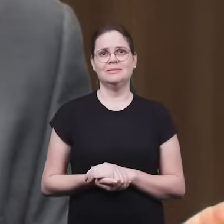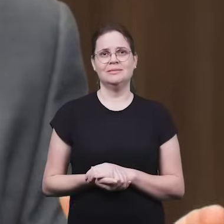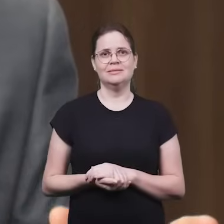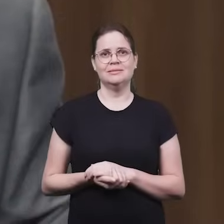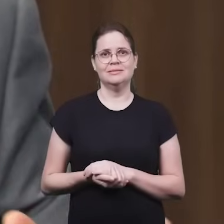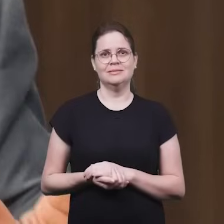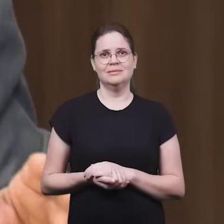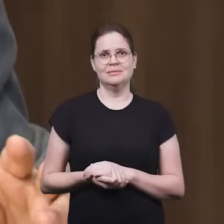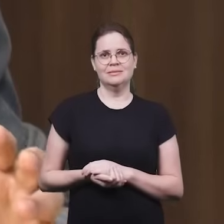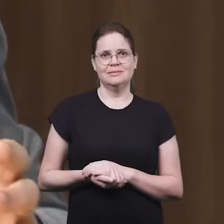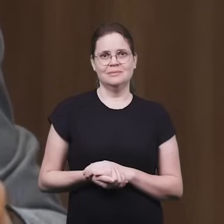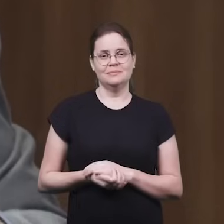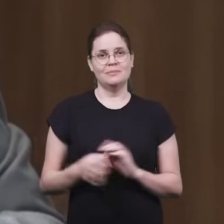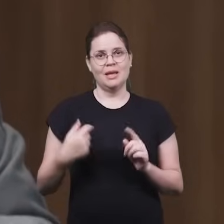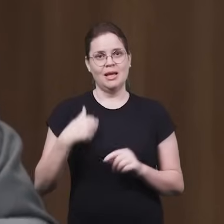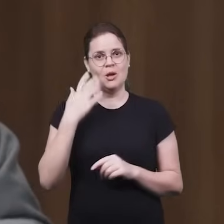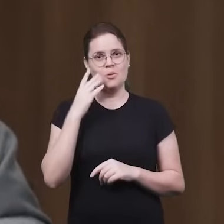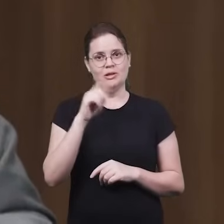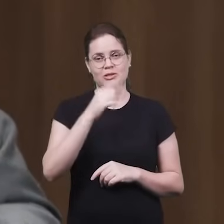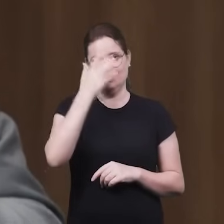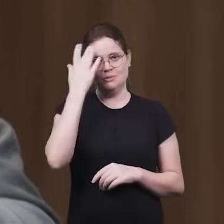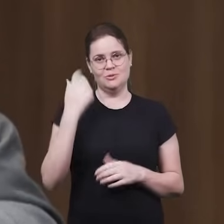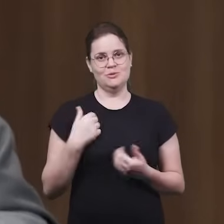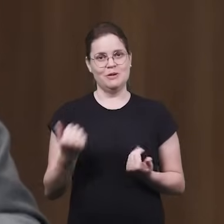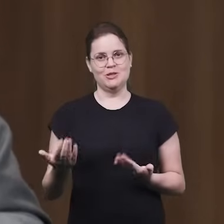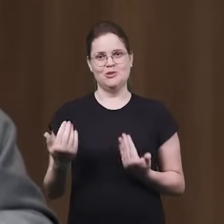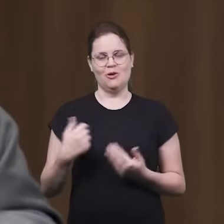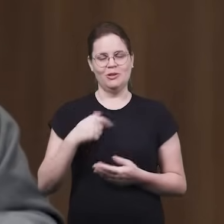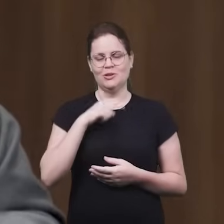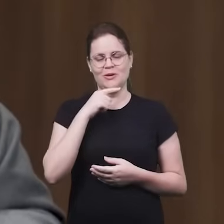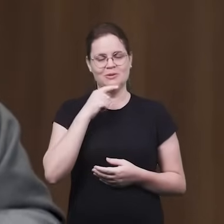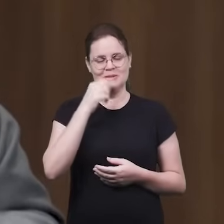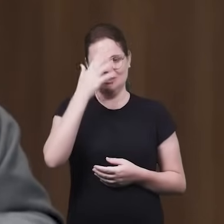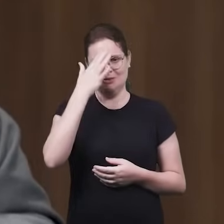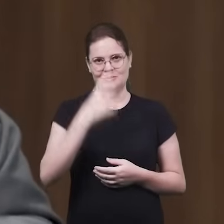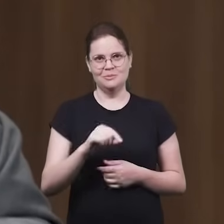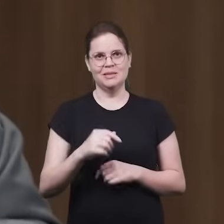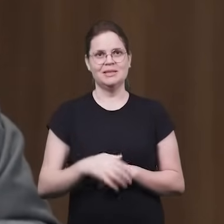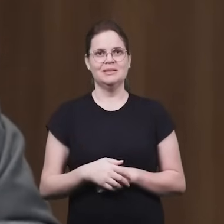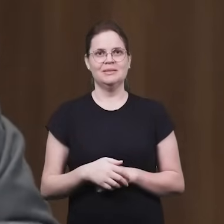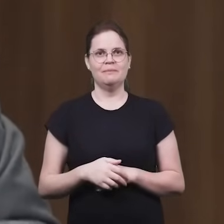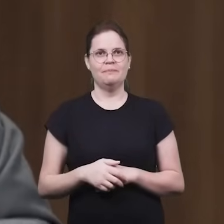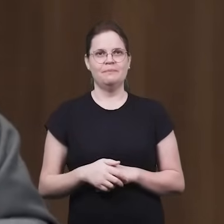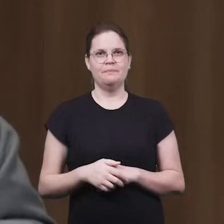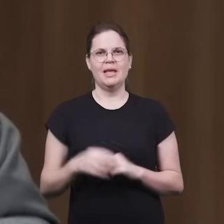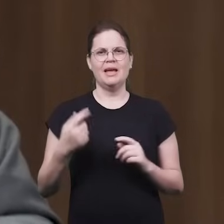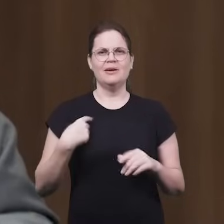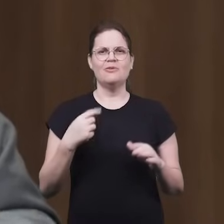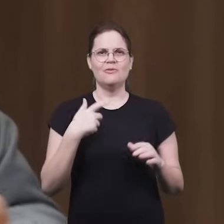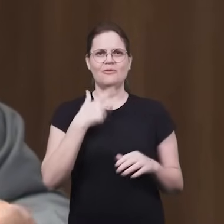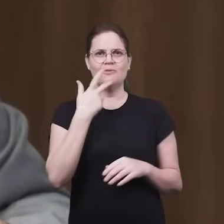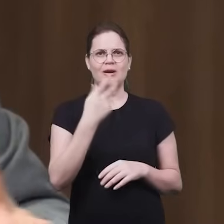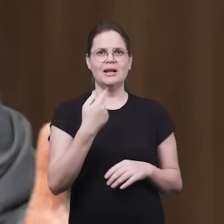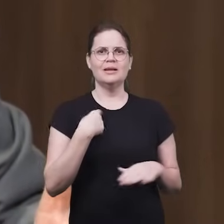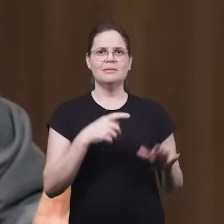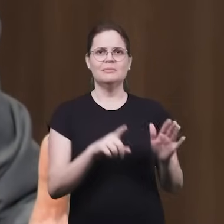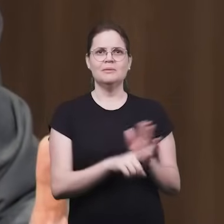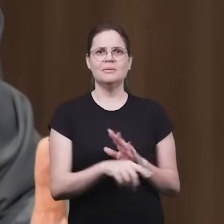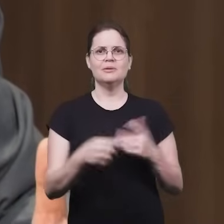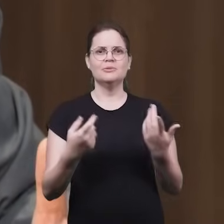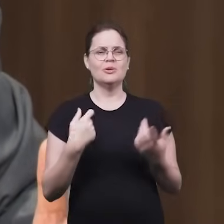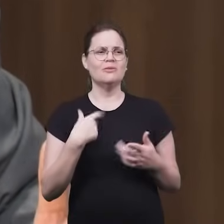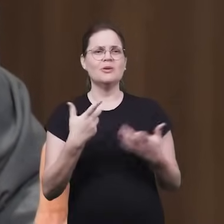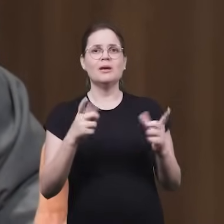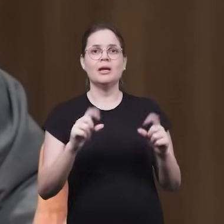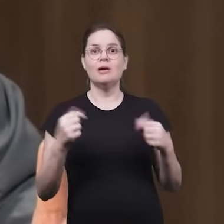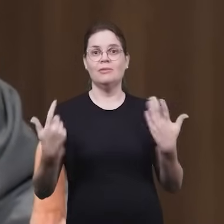vão entender bem, talvez alguém mais jovem não entenda. Esses dias eu falei essa expressão para uma pessoa mais jovem, ela fez, o que é isso? Foi um grande classificado de